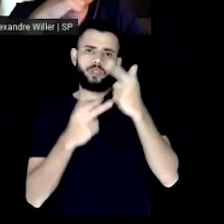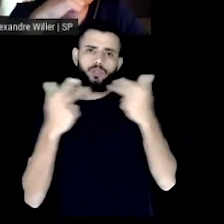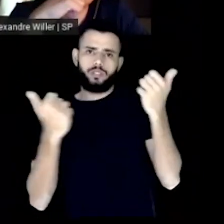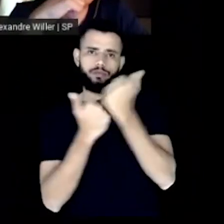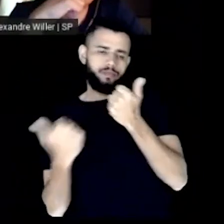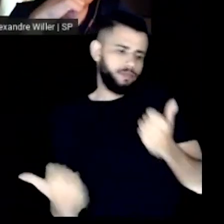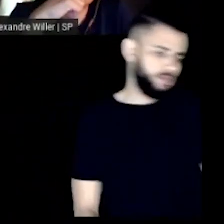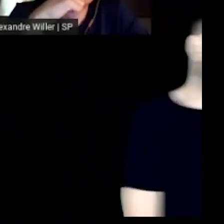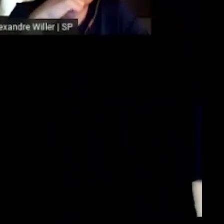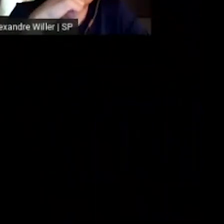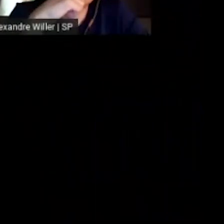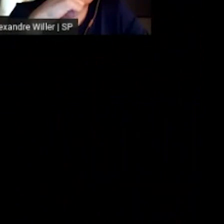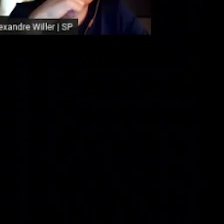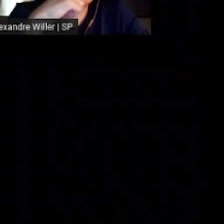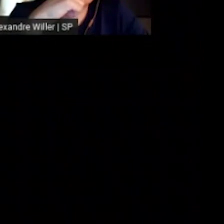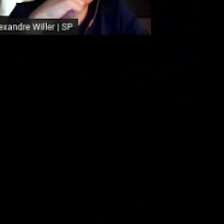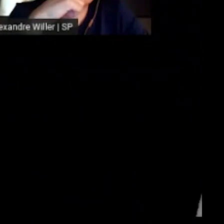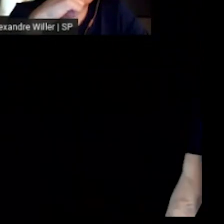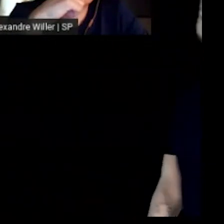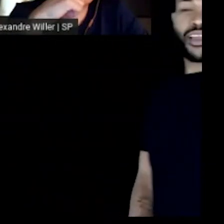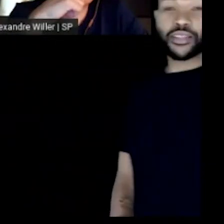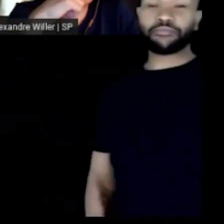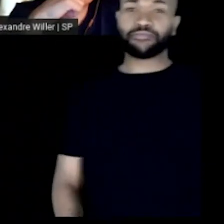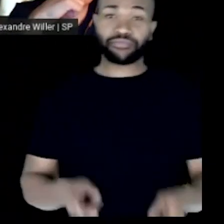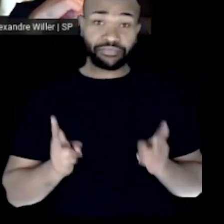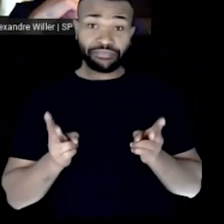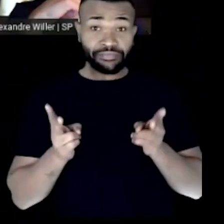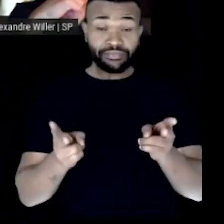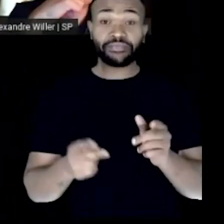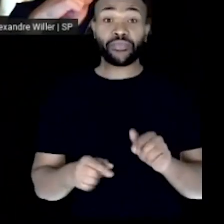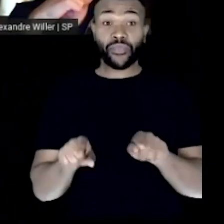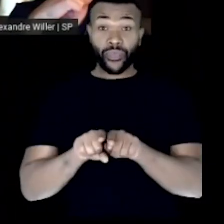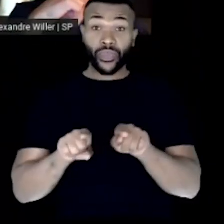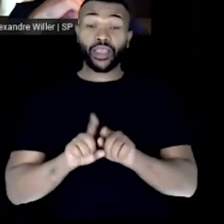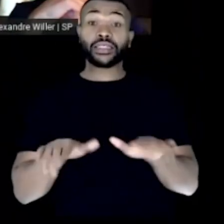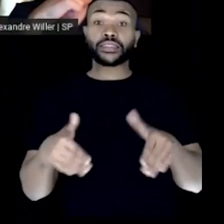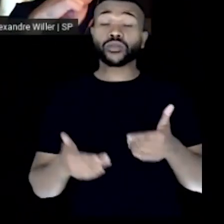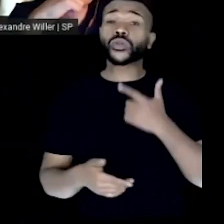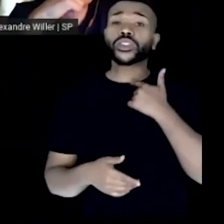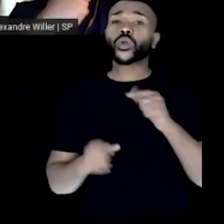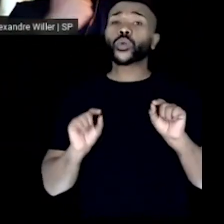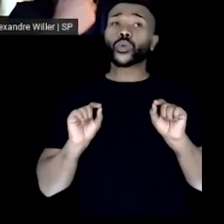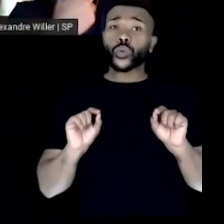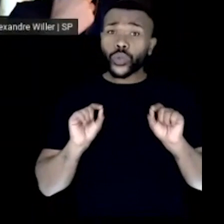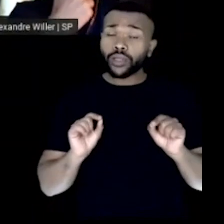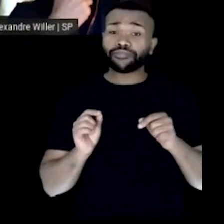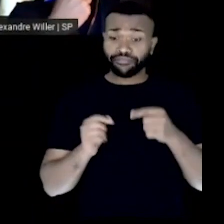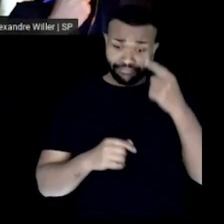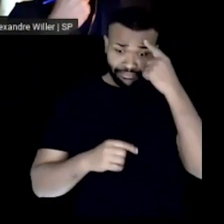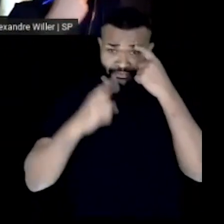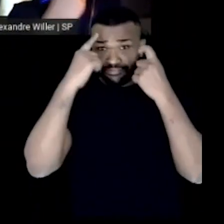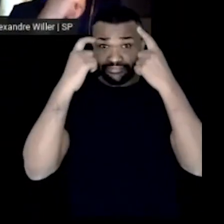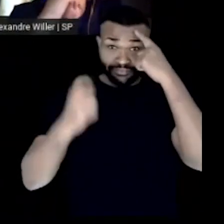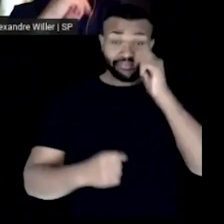a outras circunstâncias, mas é um grande presente eterno, né? E veio disso, veio da vontade